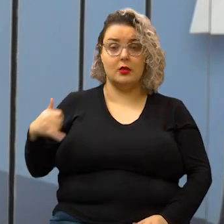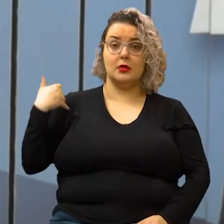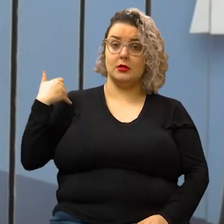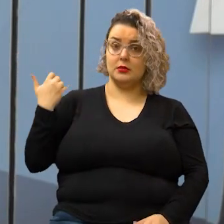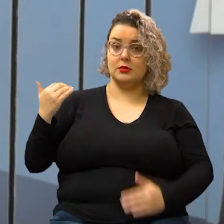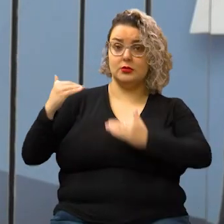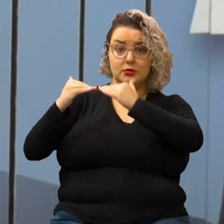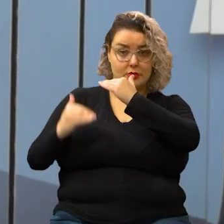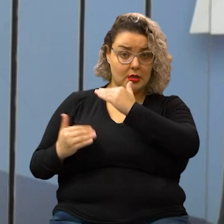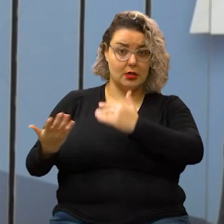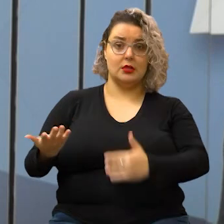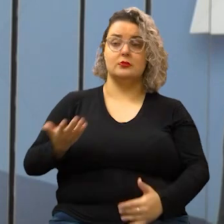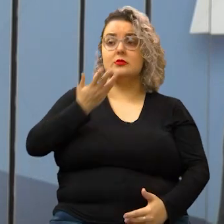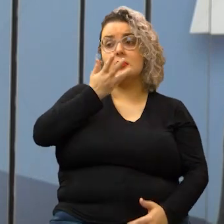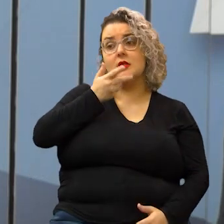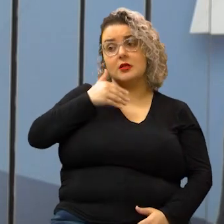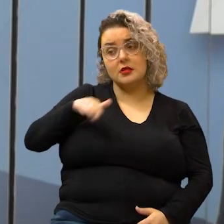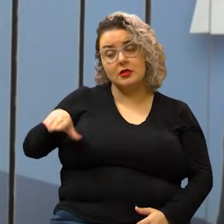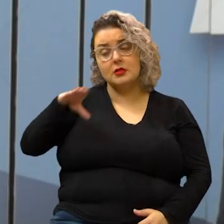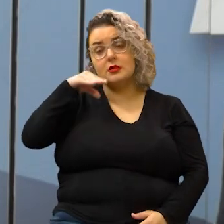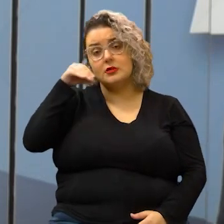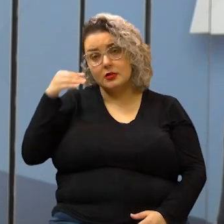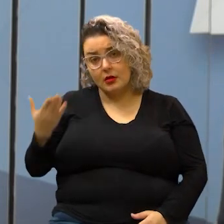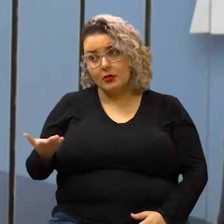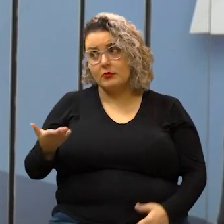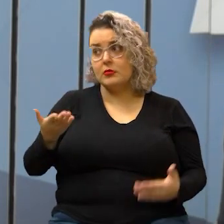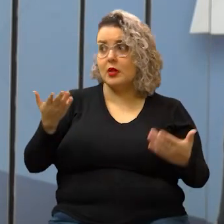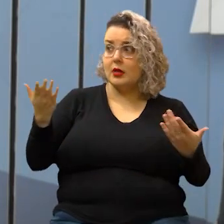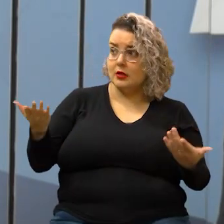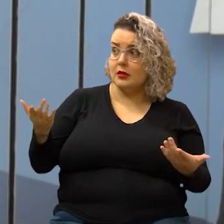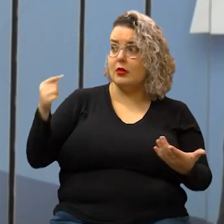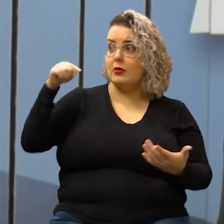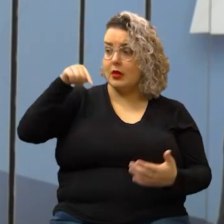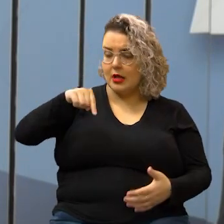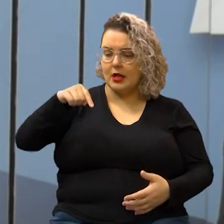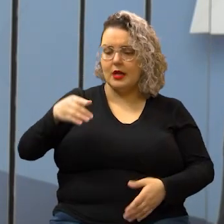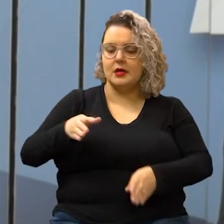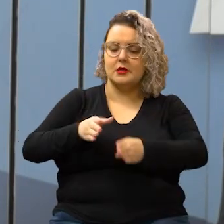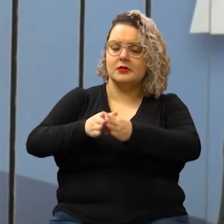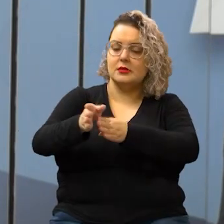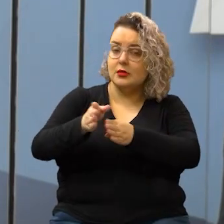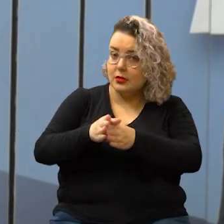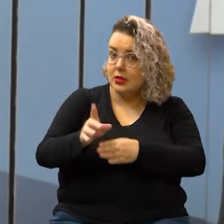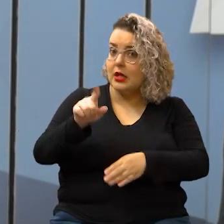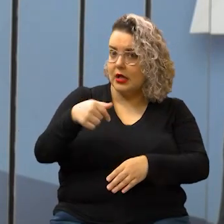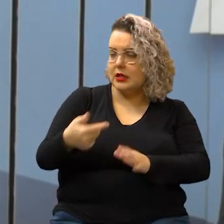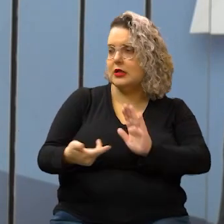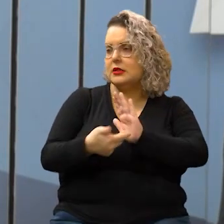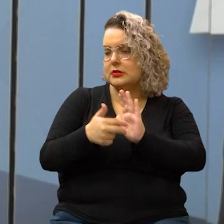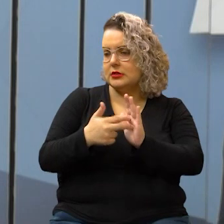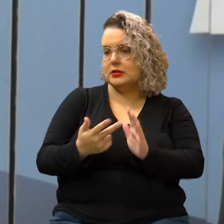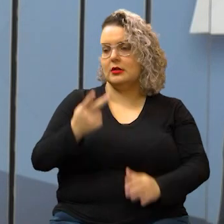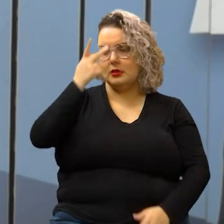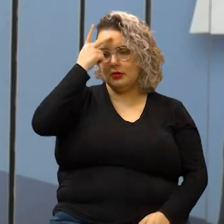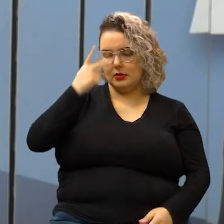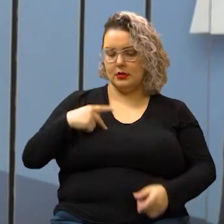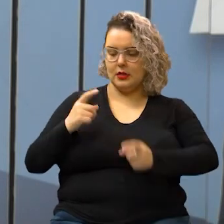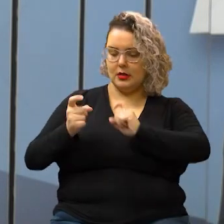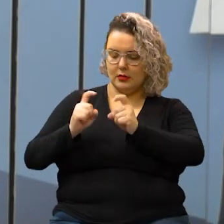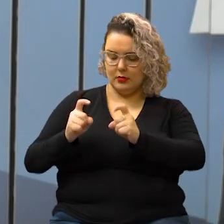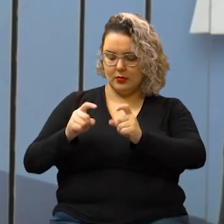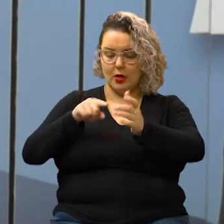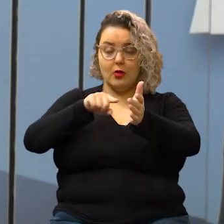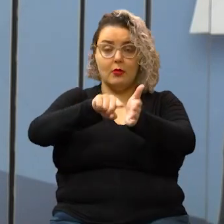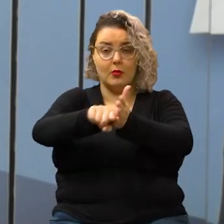né, para crianças, adolescentes. Então, essa recomendação veio nesse sentido. Na própria reunião,